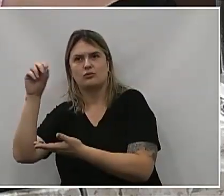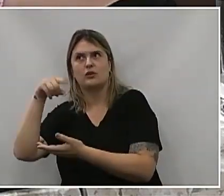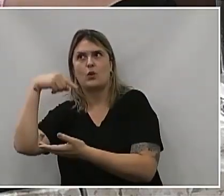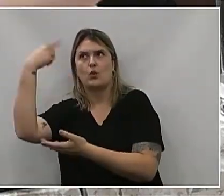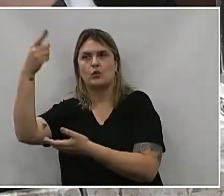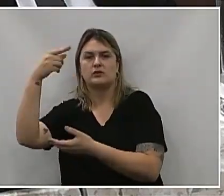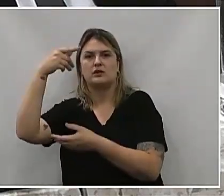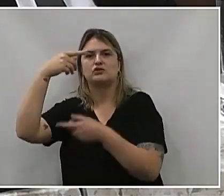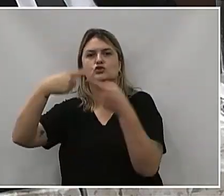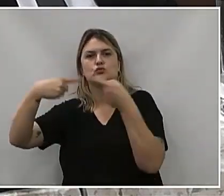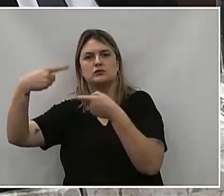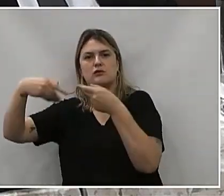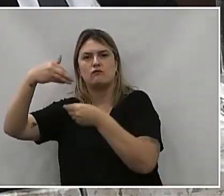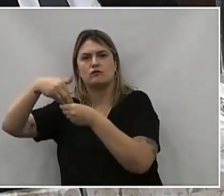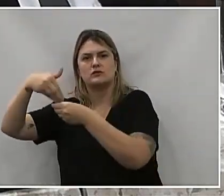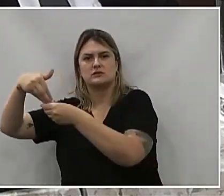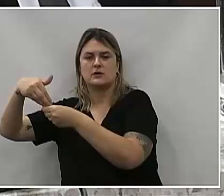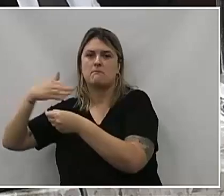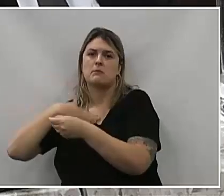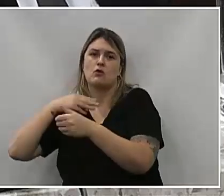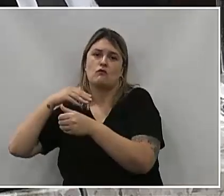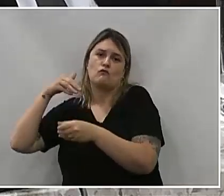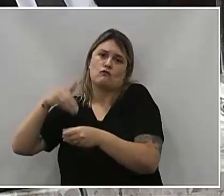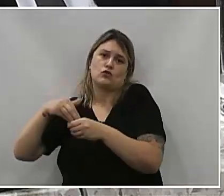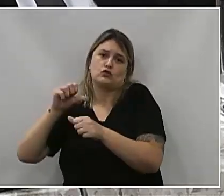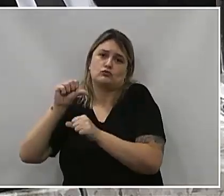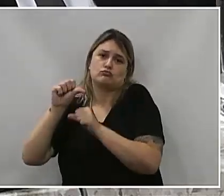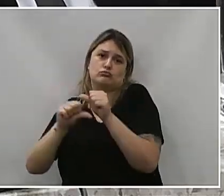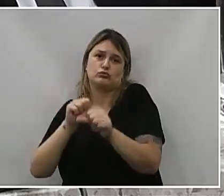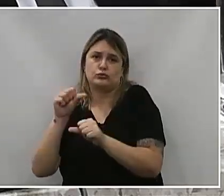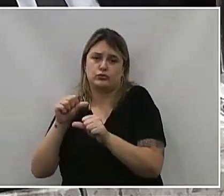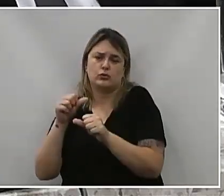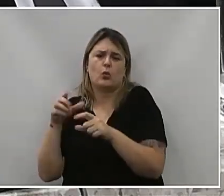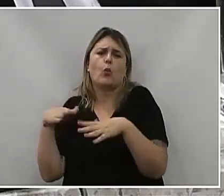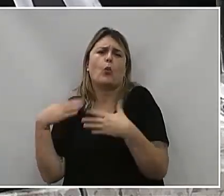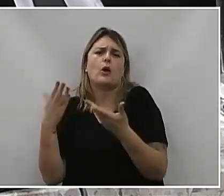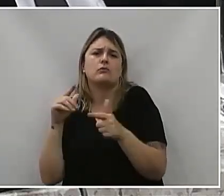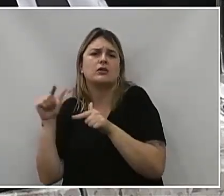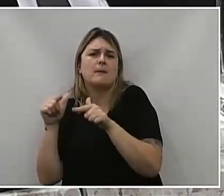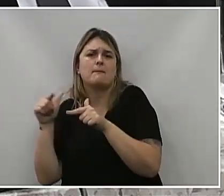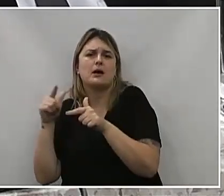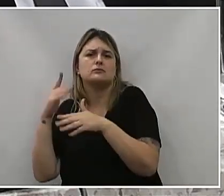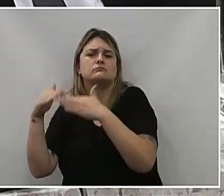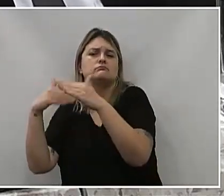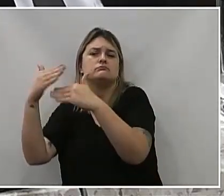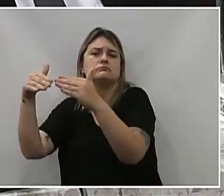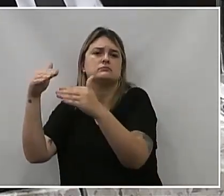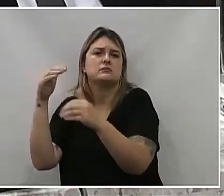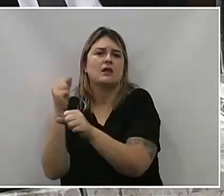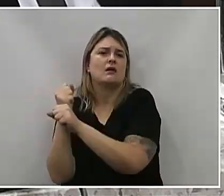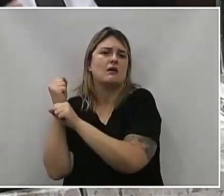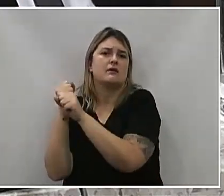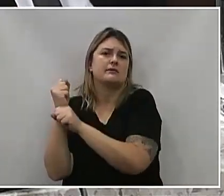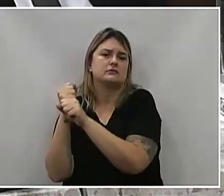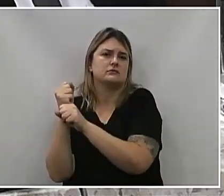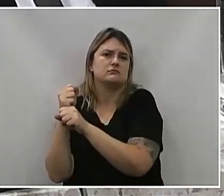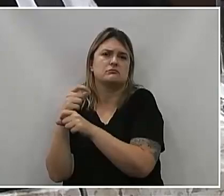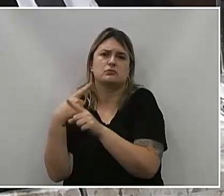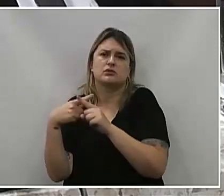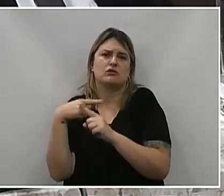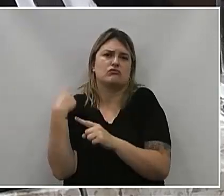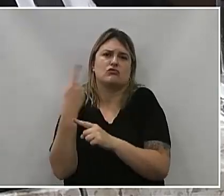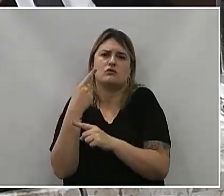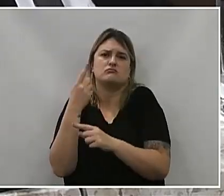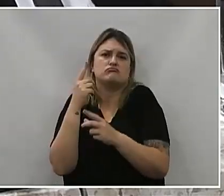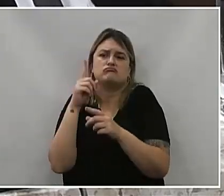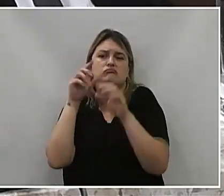discussão e votação, o meu voto mude desde que eles venham aqui e apresentem qual que é todo o trabalho que eles estão desenvolvendo ao longo desses últimos anos, que a gente praticamente não